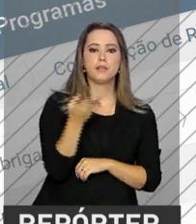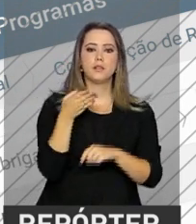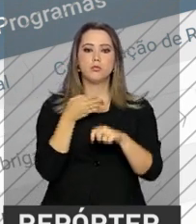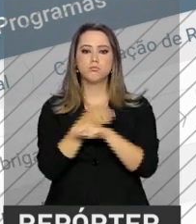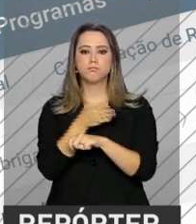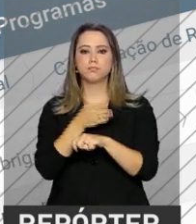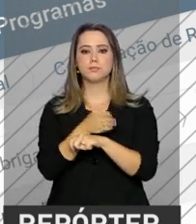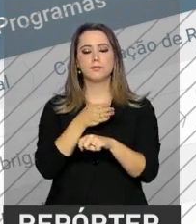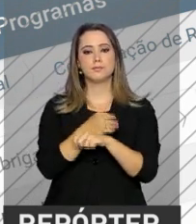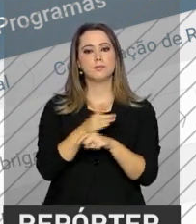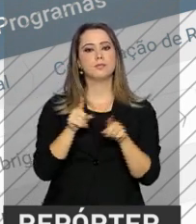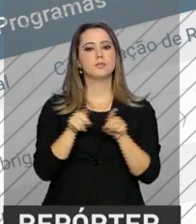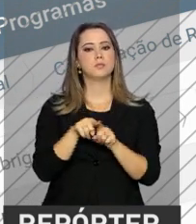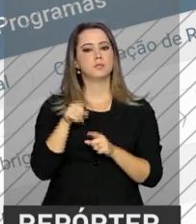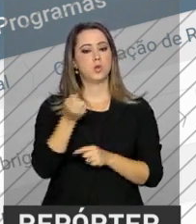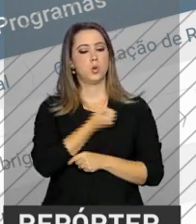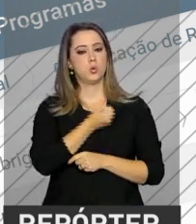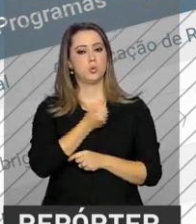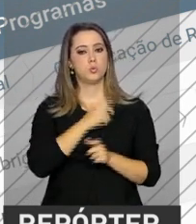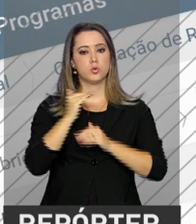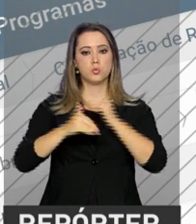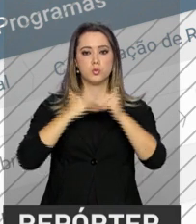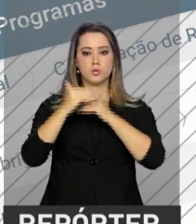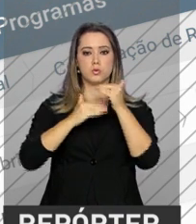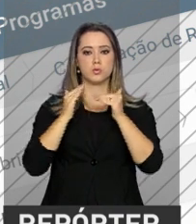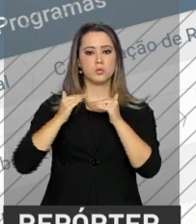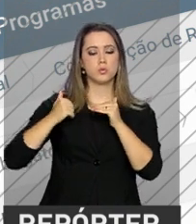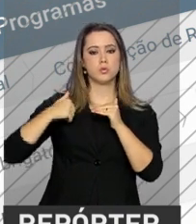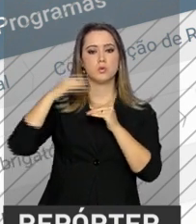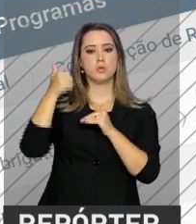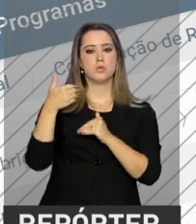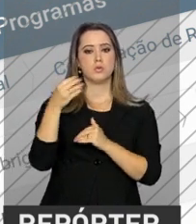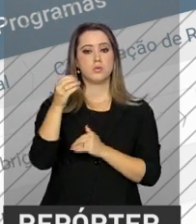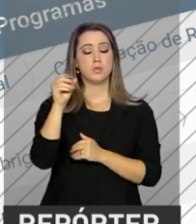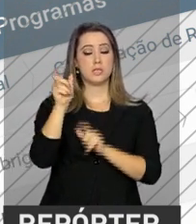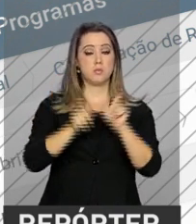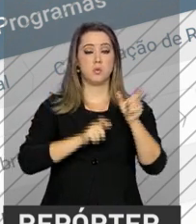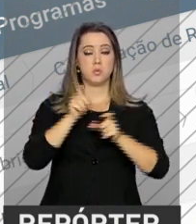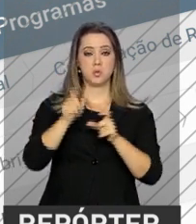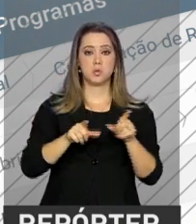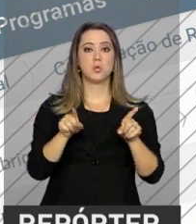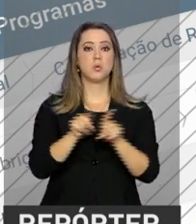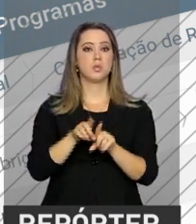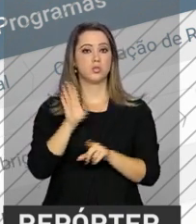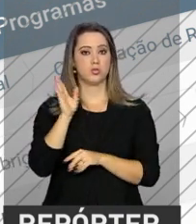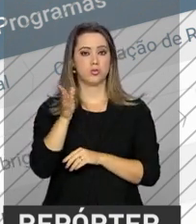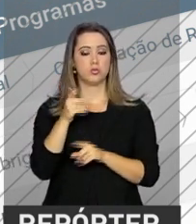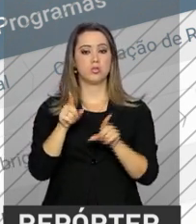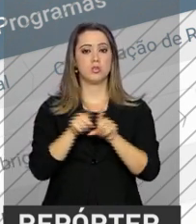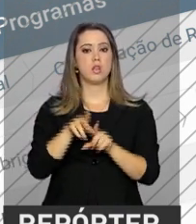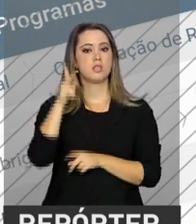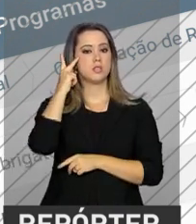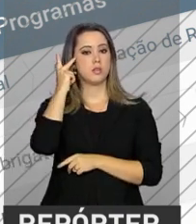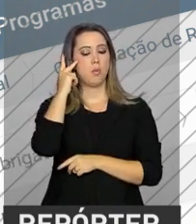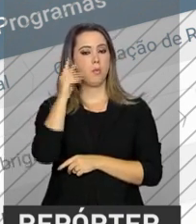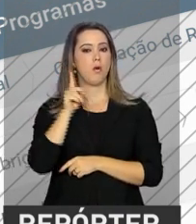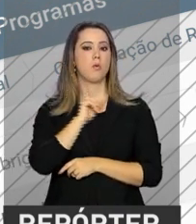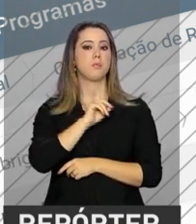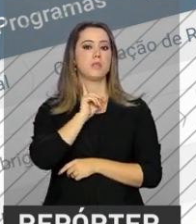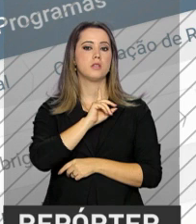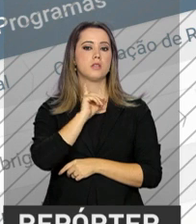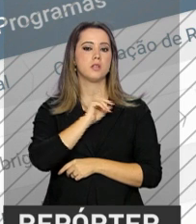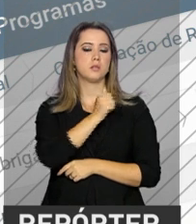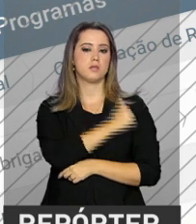visualizações e o número de usuários ultrapassou os 100 mil destaques para são paulo minas gerais